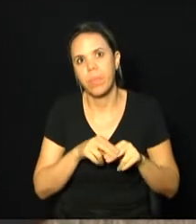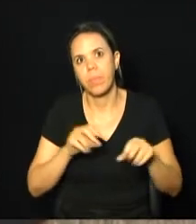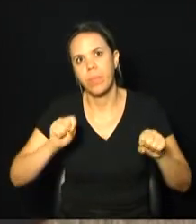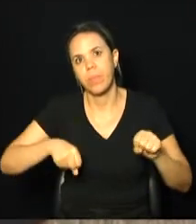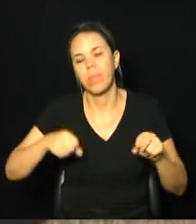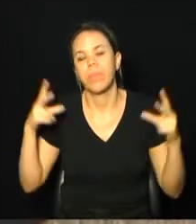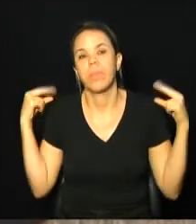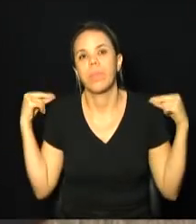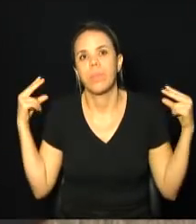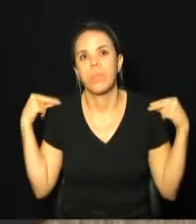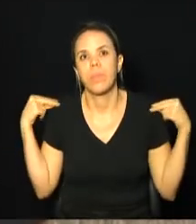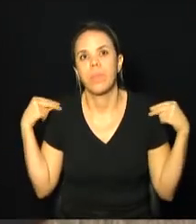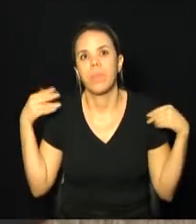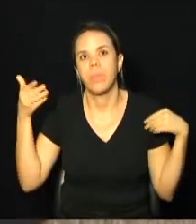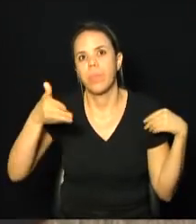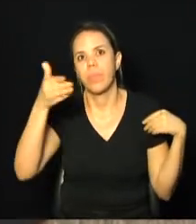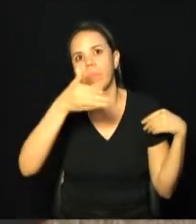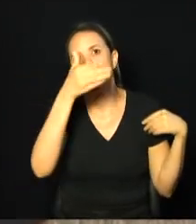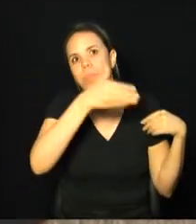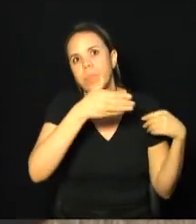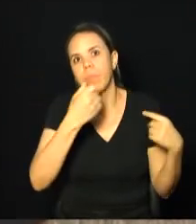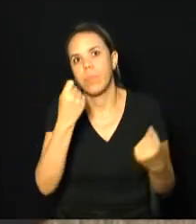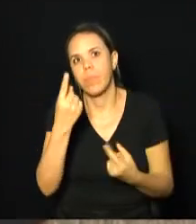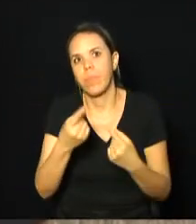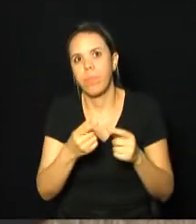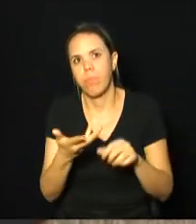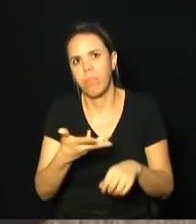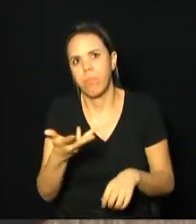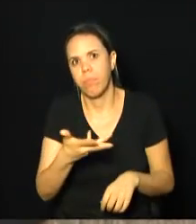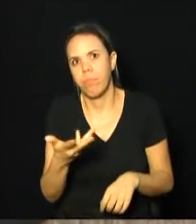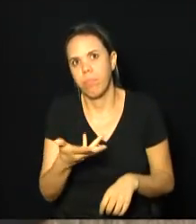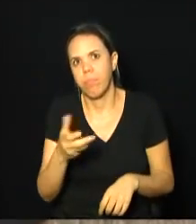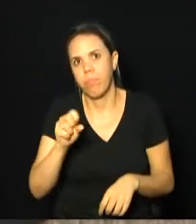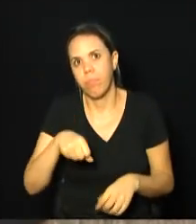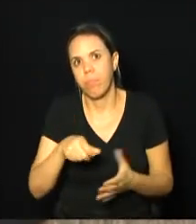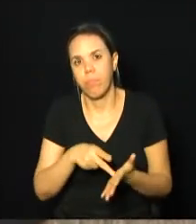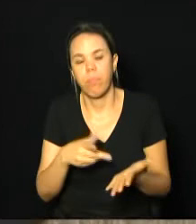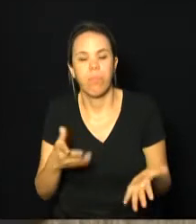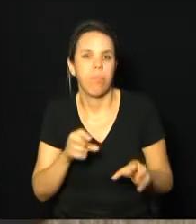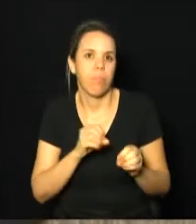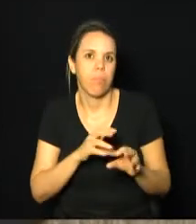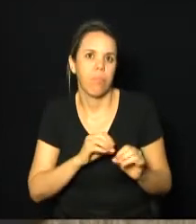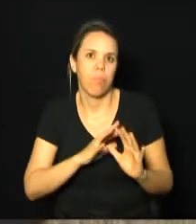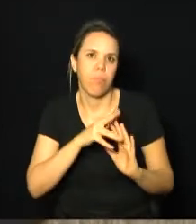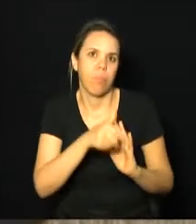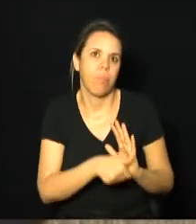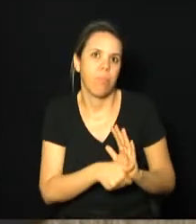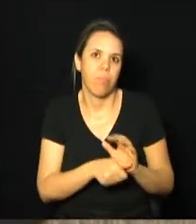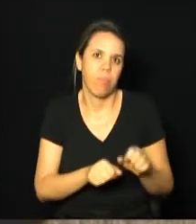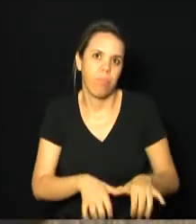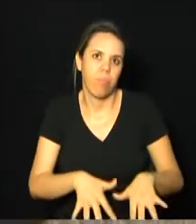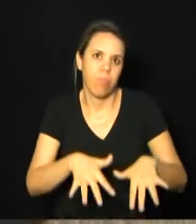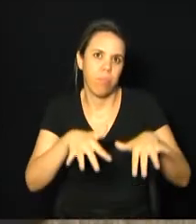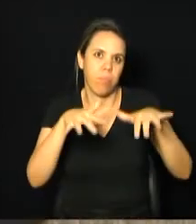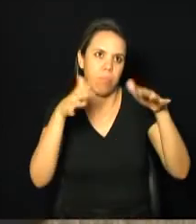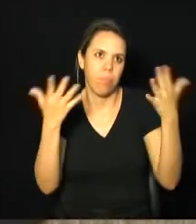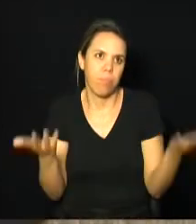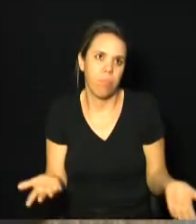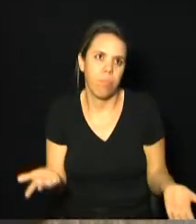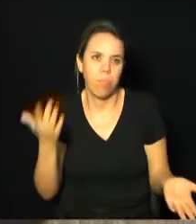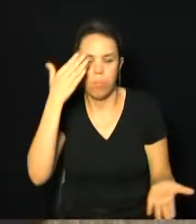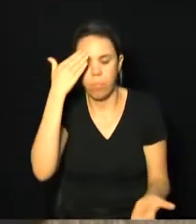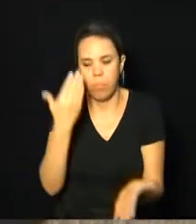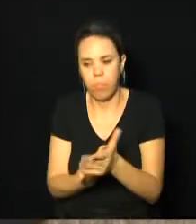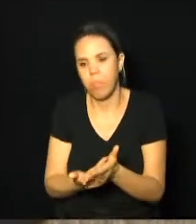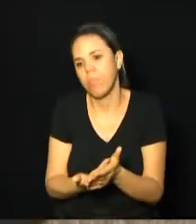que passam nesses locais, alguns aí em alta velocidade. Sim, a educação ambiental, né, desde cedo, eu acredito